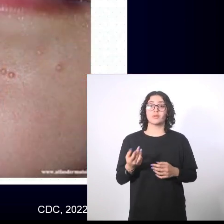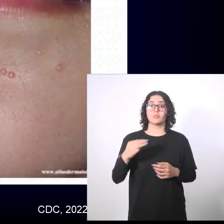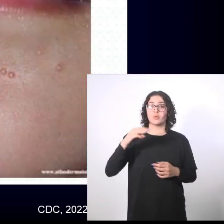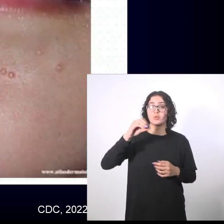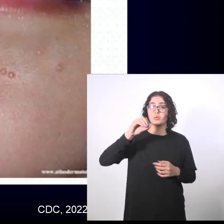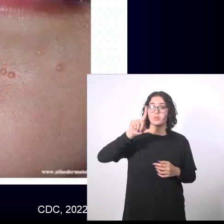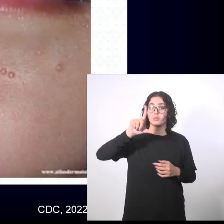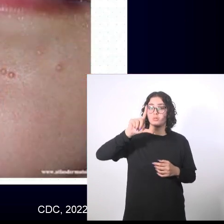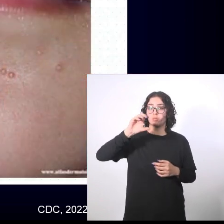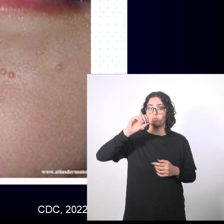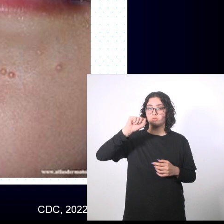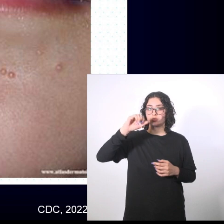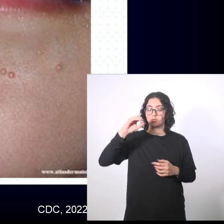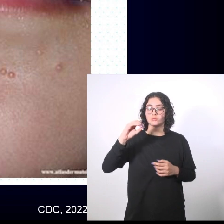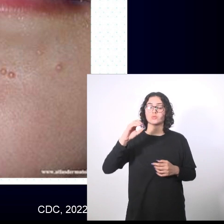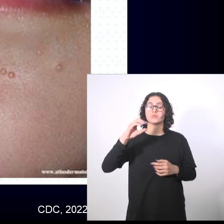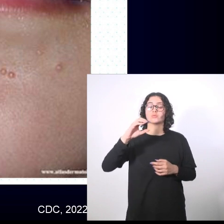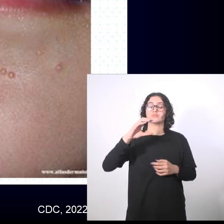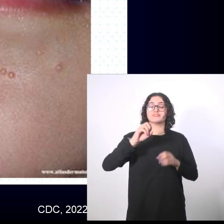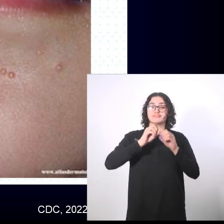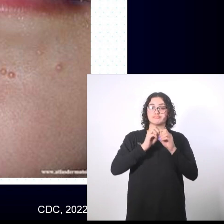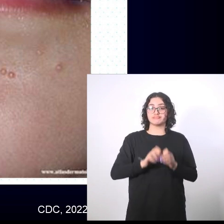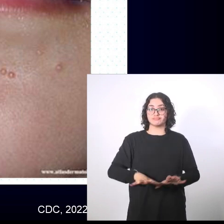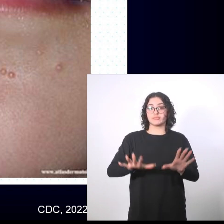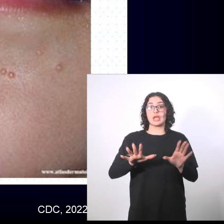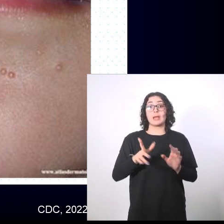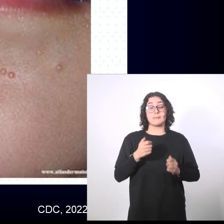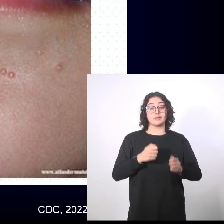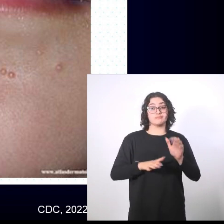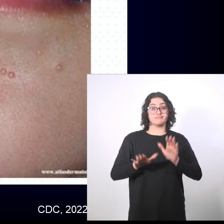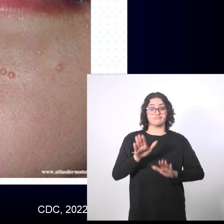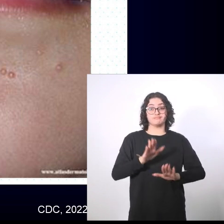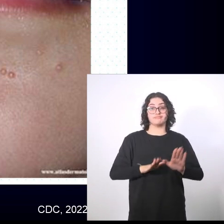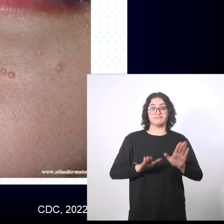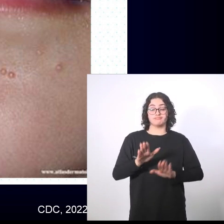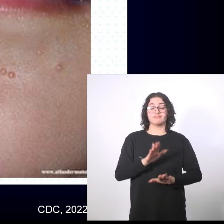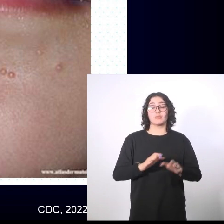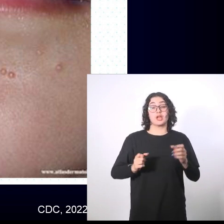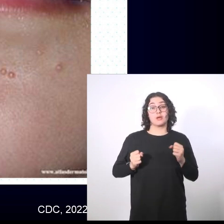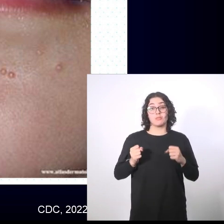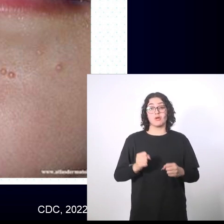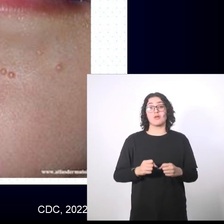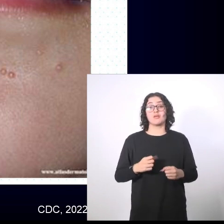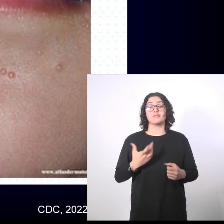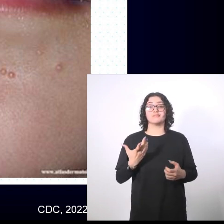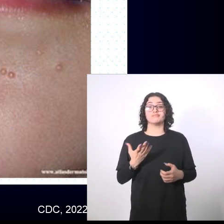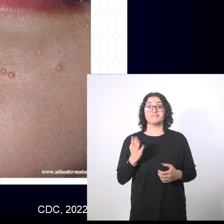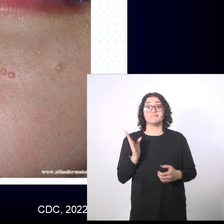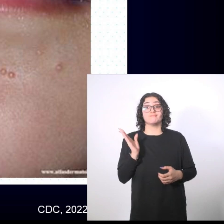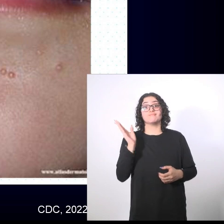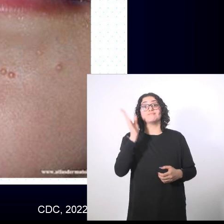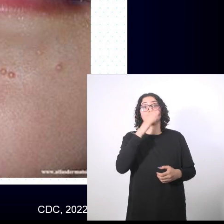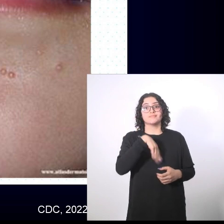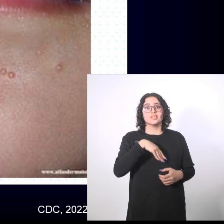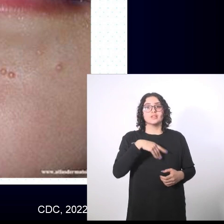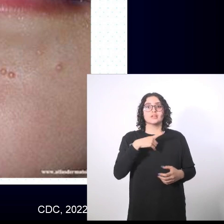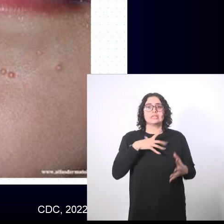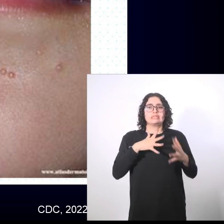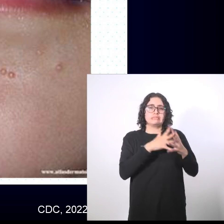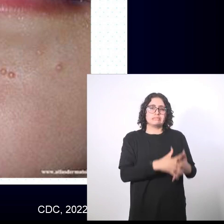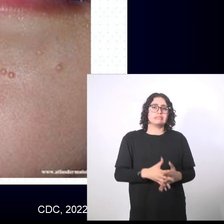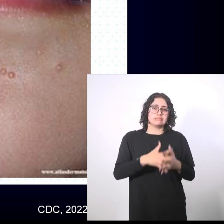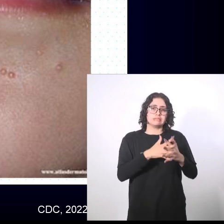Essas lesões umbilicadas do molusco também são, vamos dizer, muitas vezes podem traiçoeiramente trazer uma certa